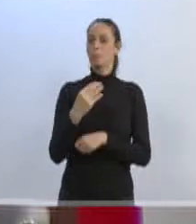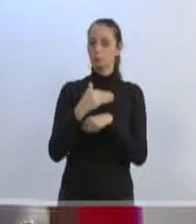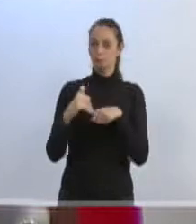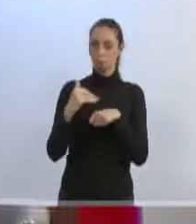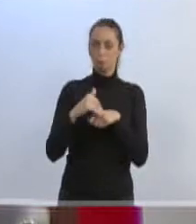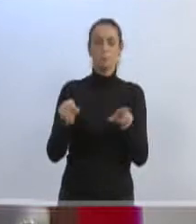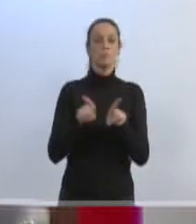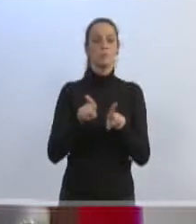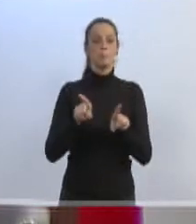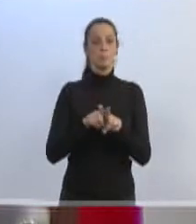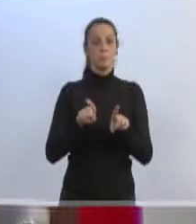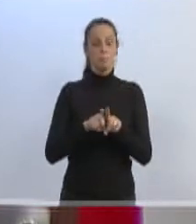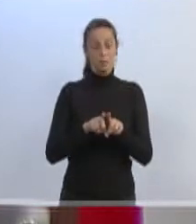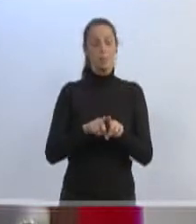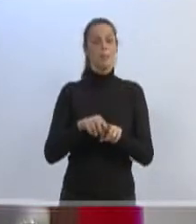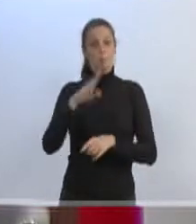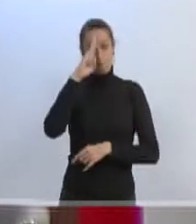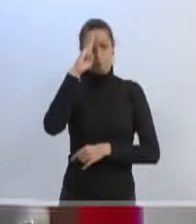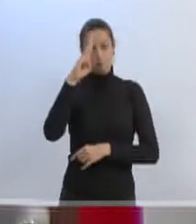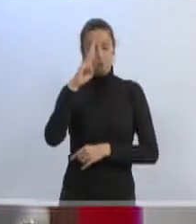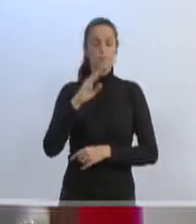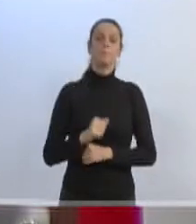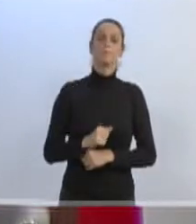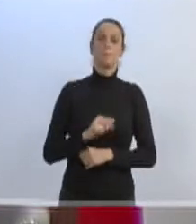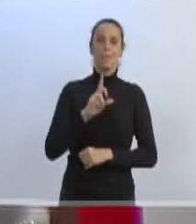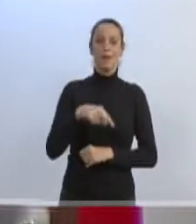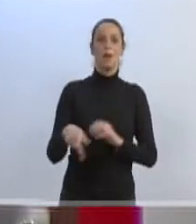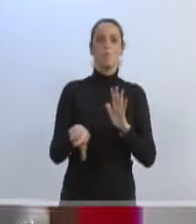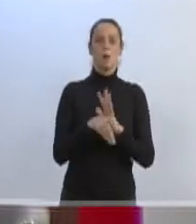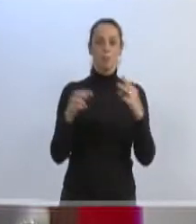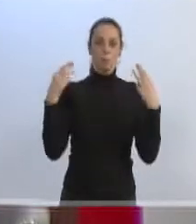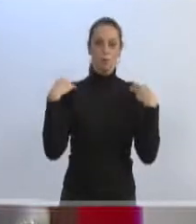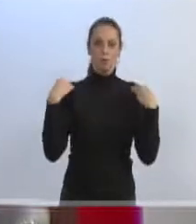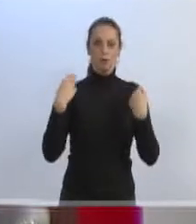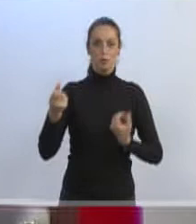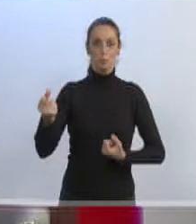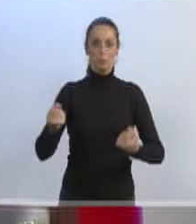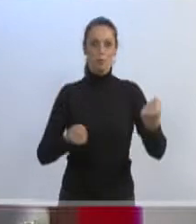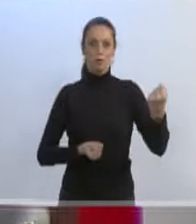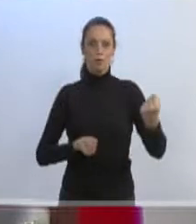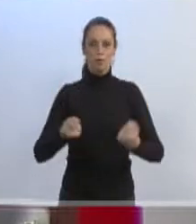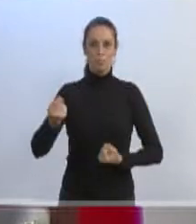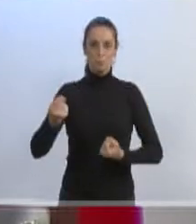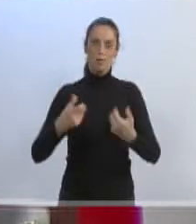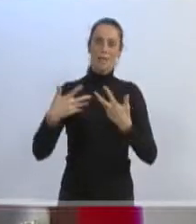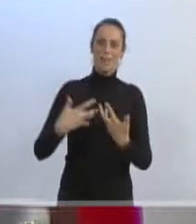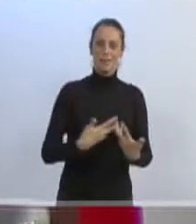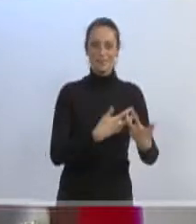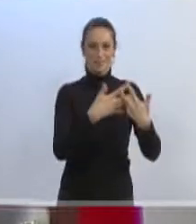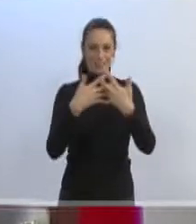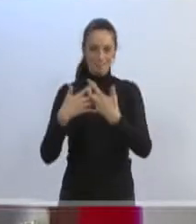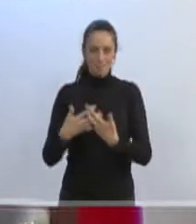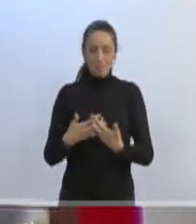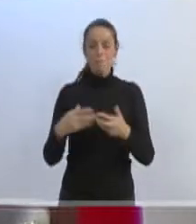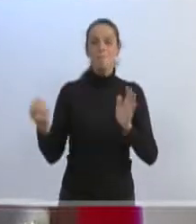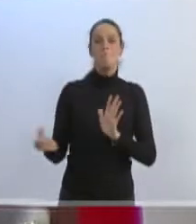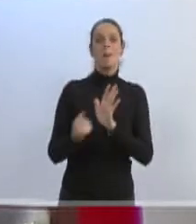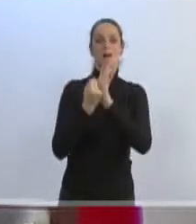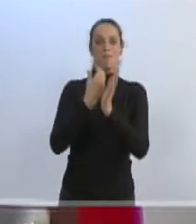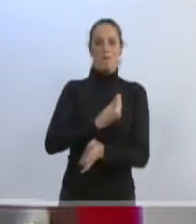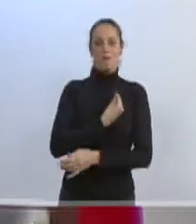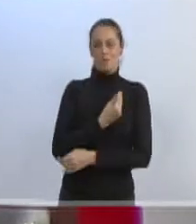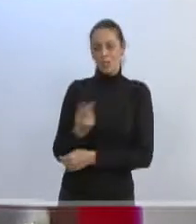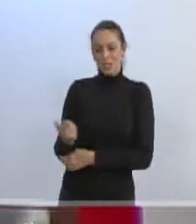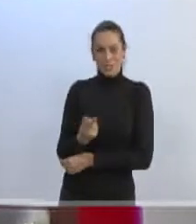que foi o motorista ali do caminhão. Essas meninas certamente vão lembrar disso para o resto da